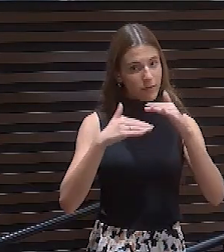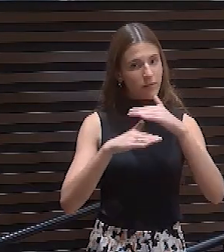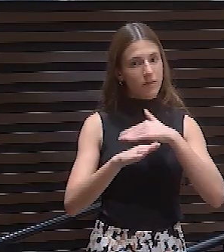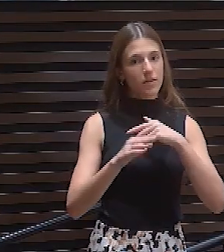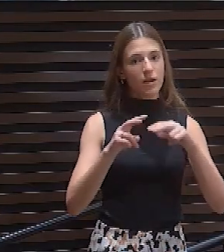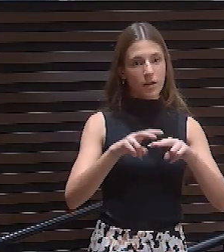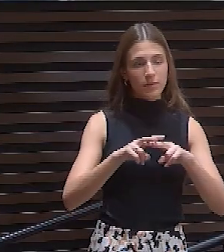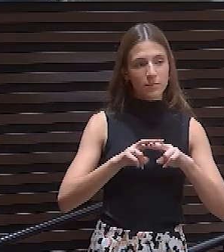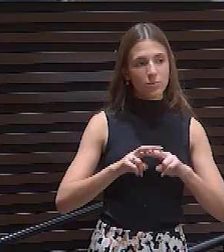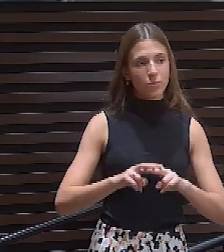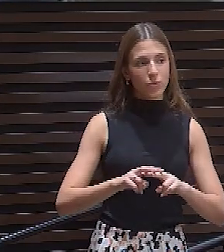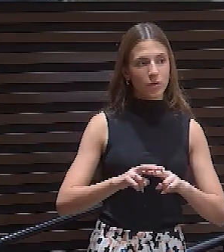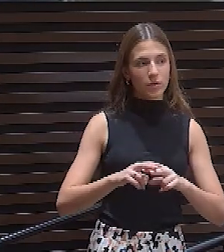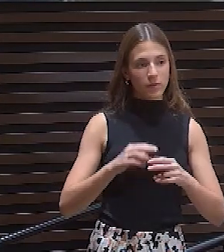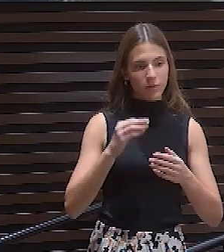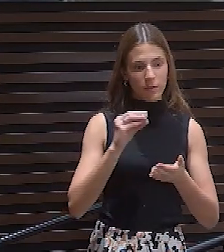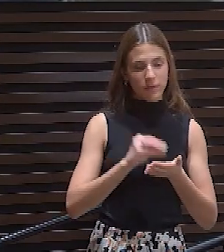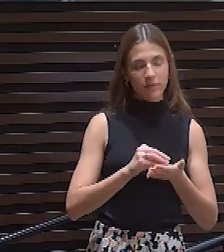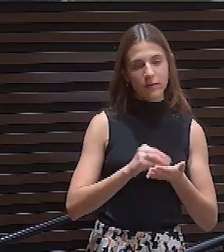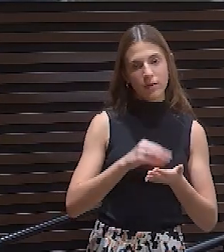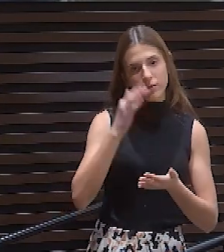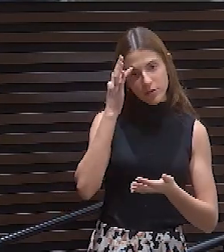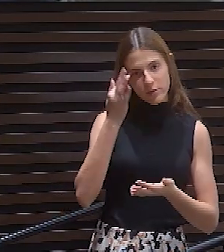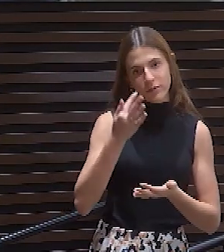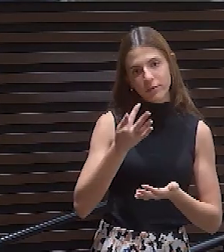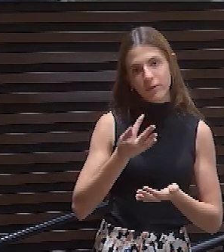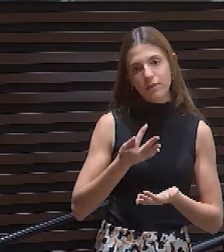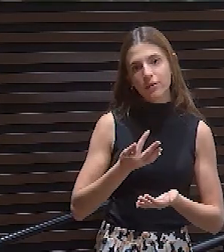da incredulidade.